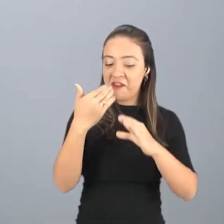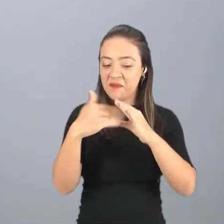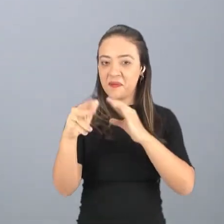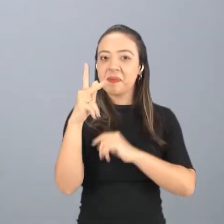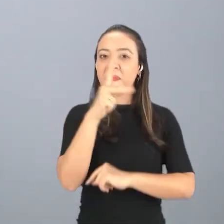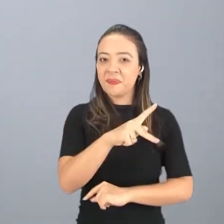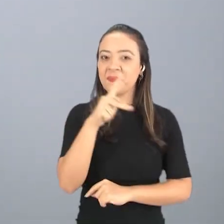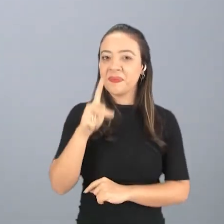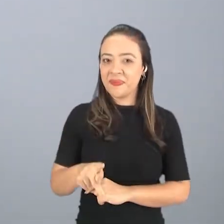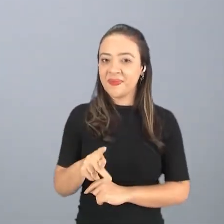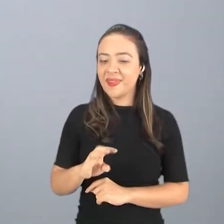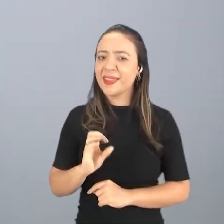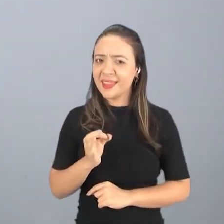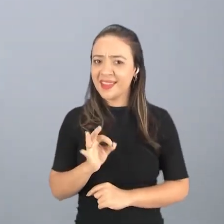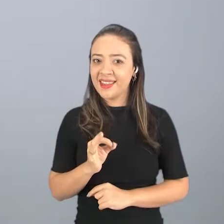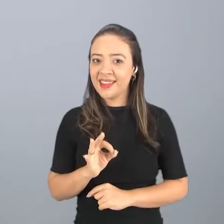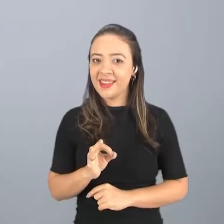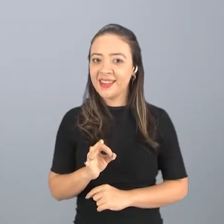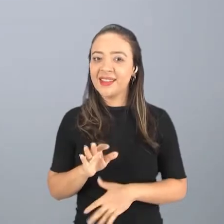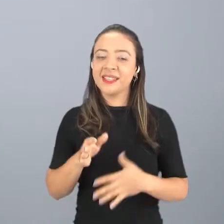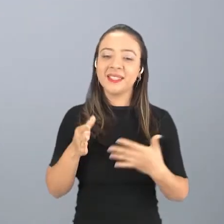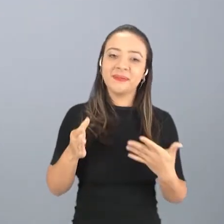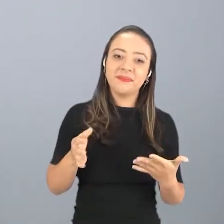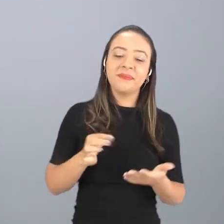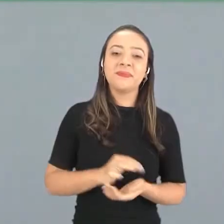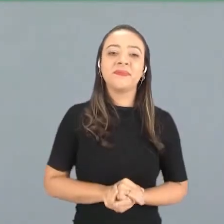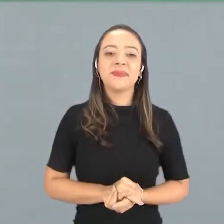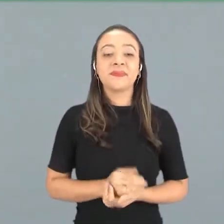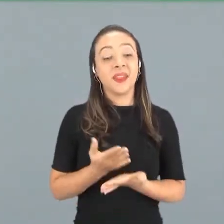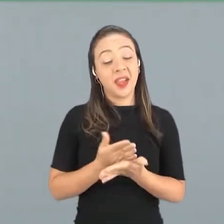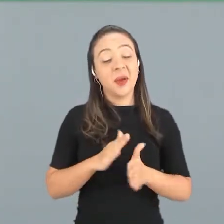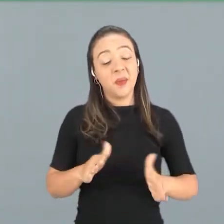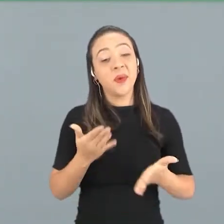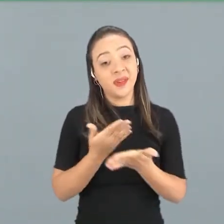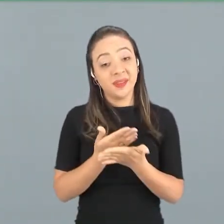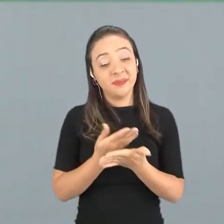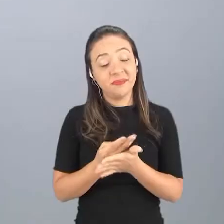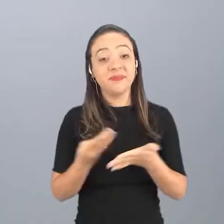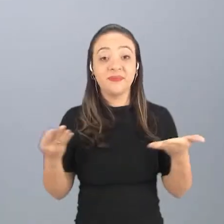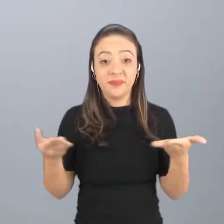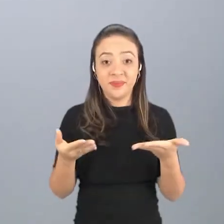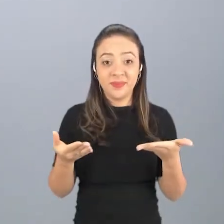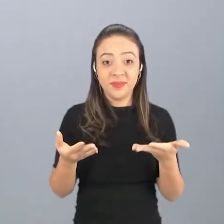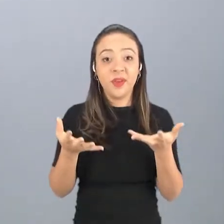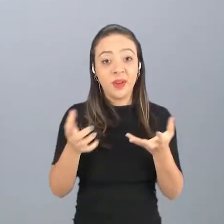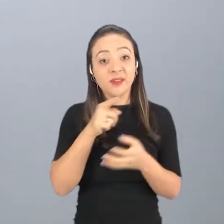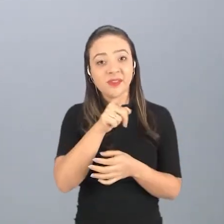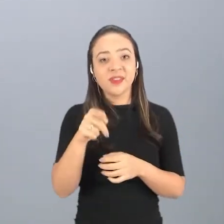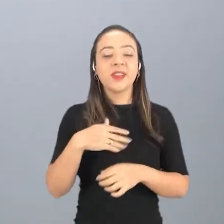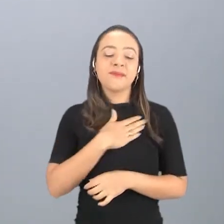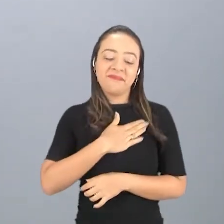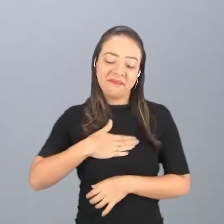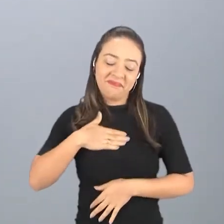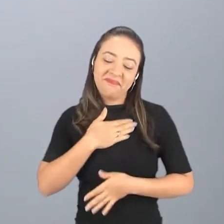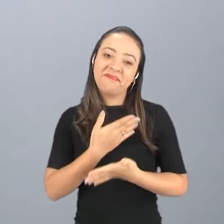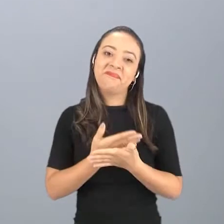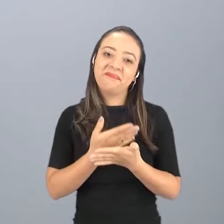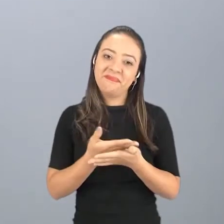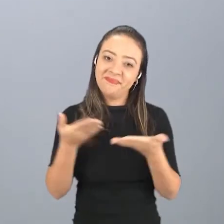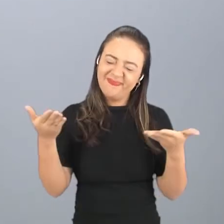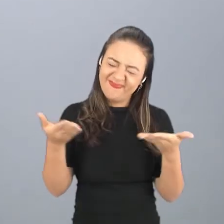seu professor, certinho? Bem, gente, nós vamos ficar por aqui hoje. Espero que você tenha gostado da nossa